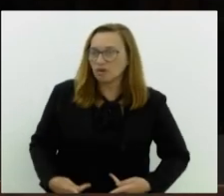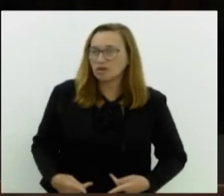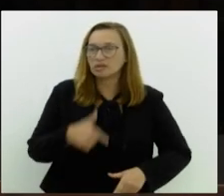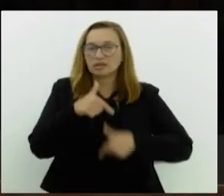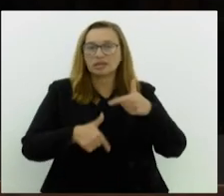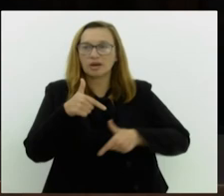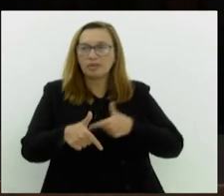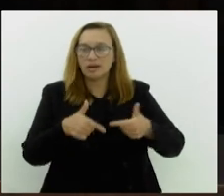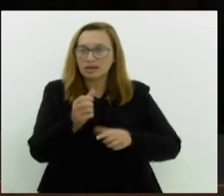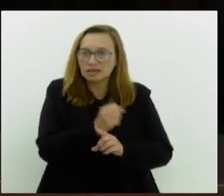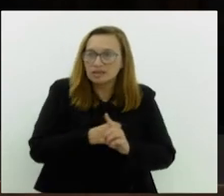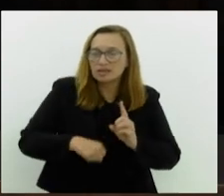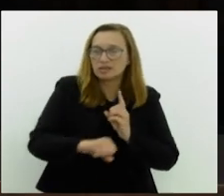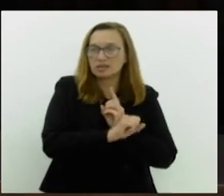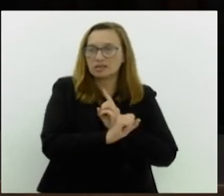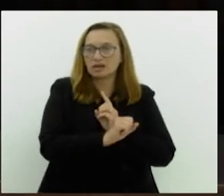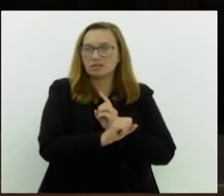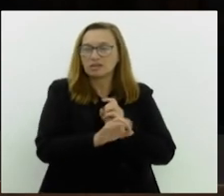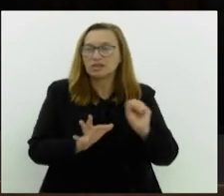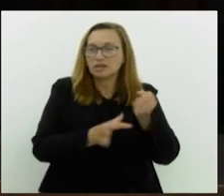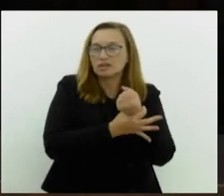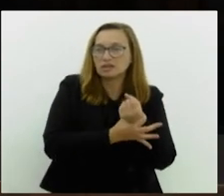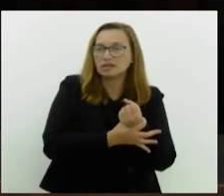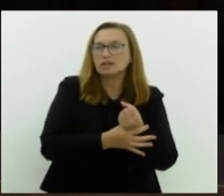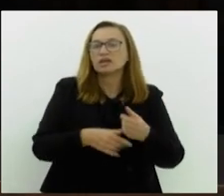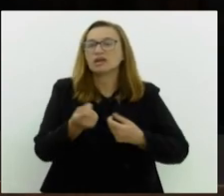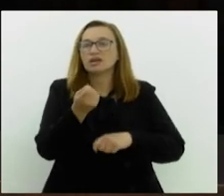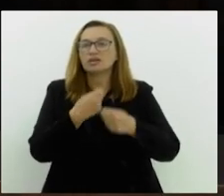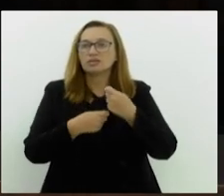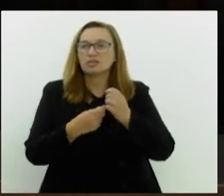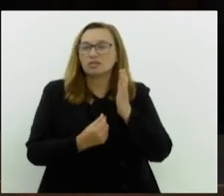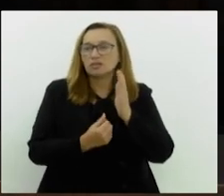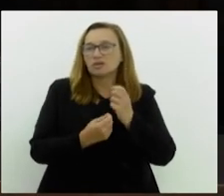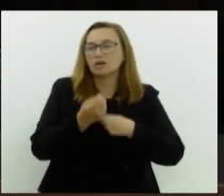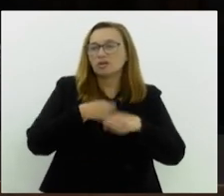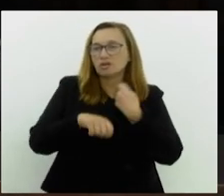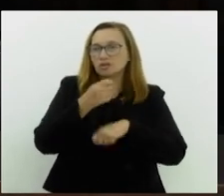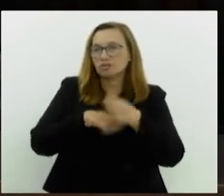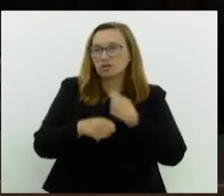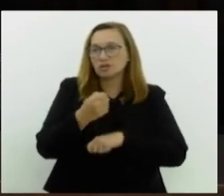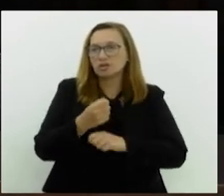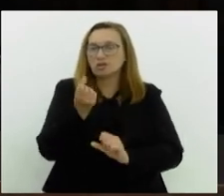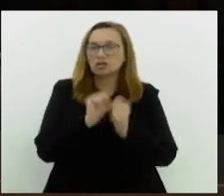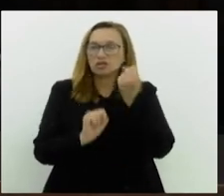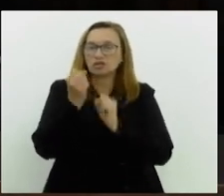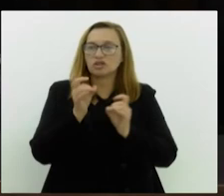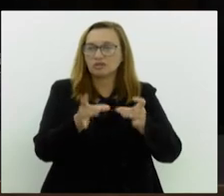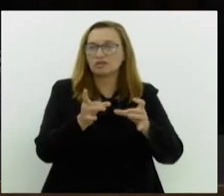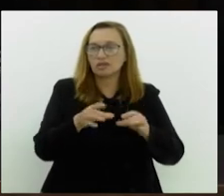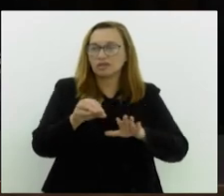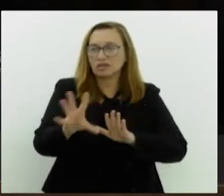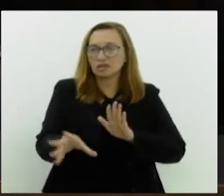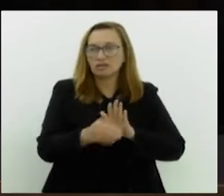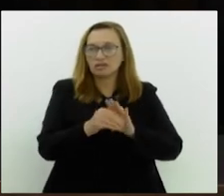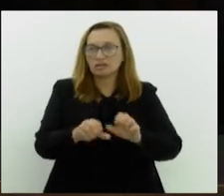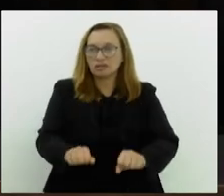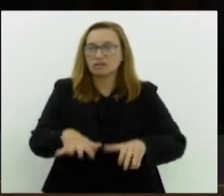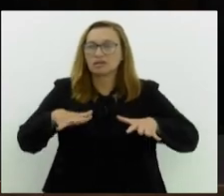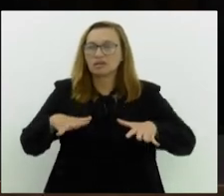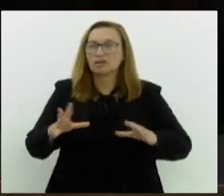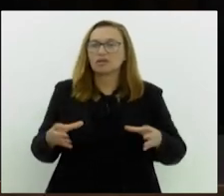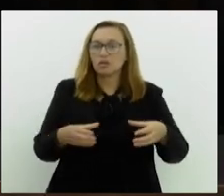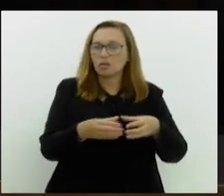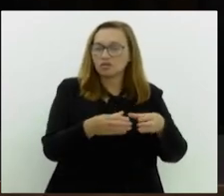legislação social, seguridade social, de economia, indústria e comércio, e as emendas de plenário. Para emitir parecer pela